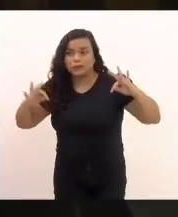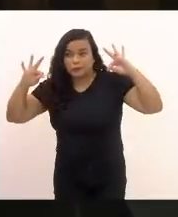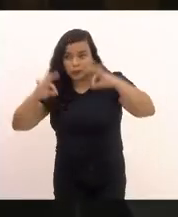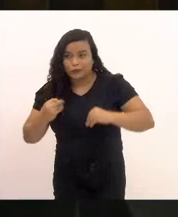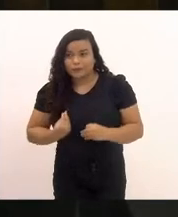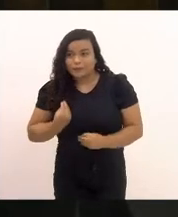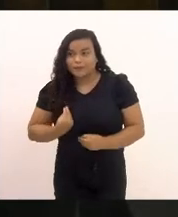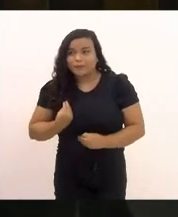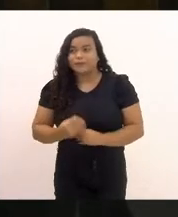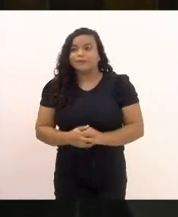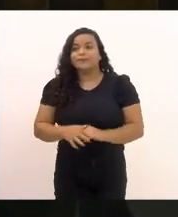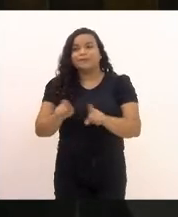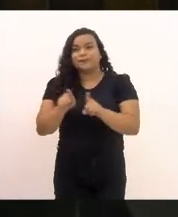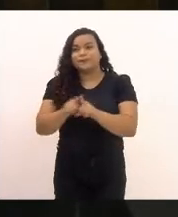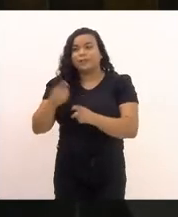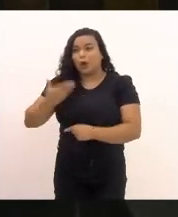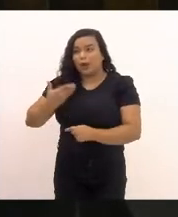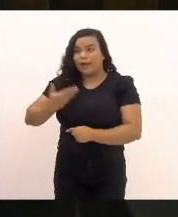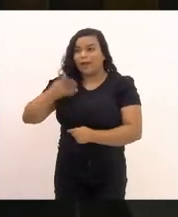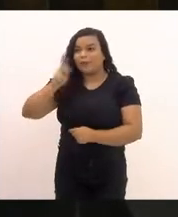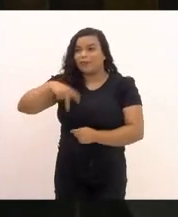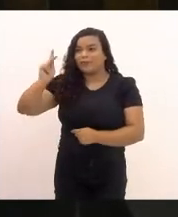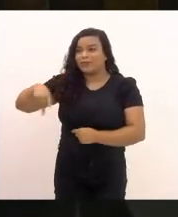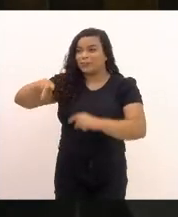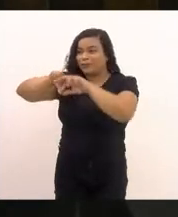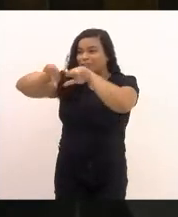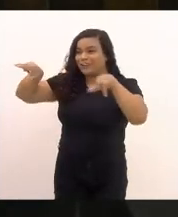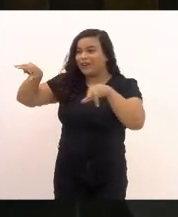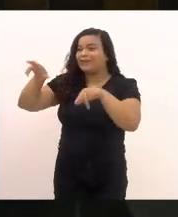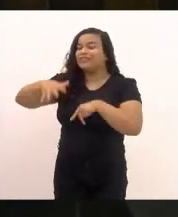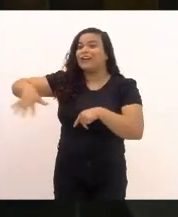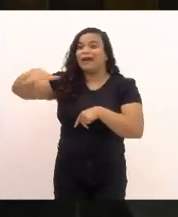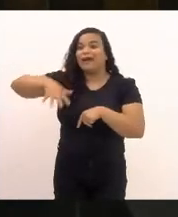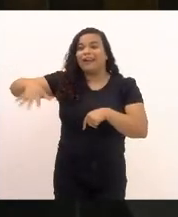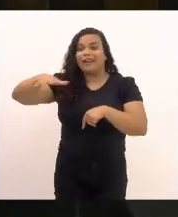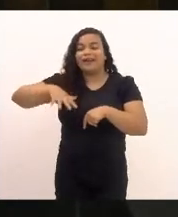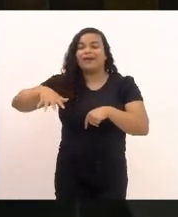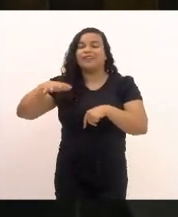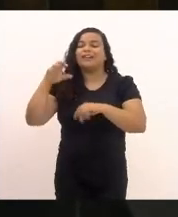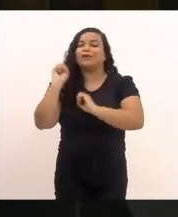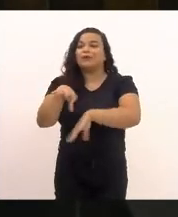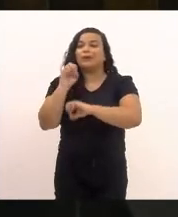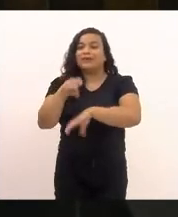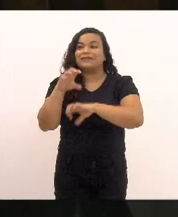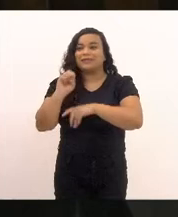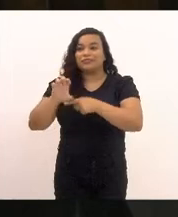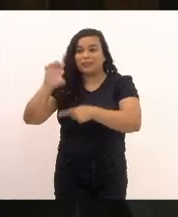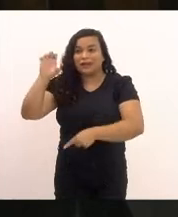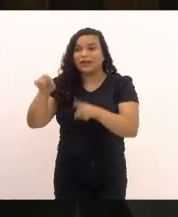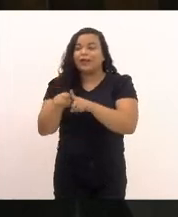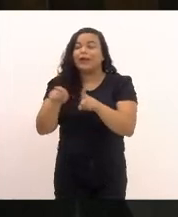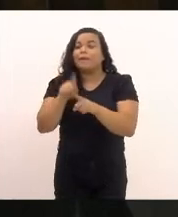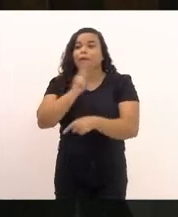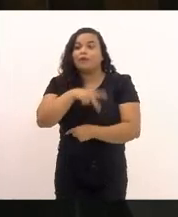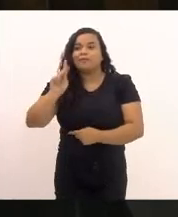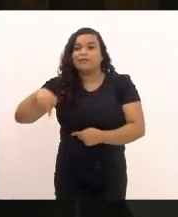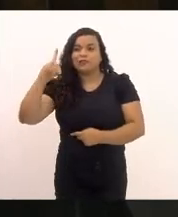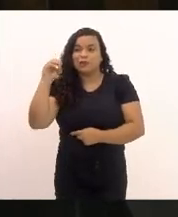e minhas colegas professoras da Rede Estadual de Educação, professoras DOC 2, que